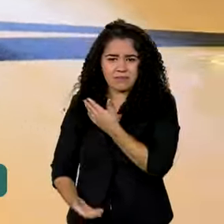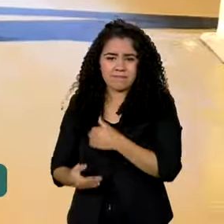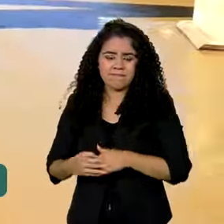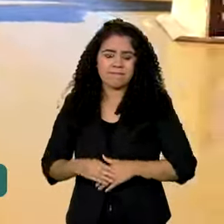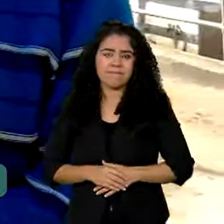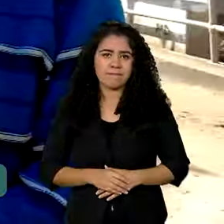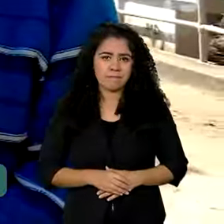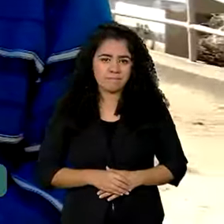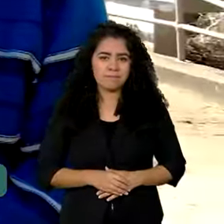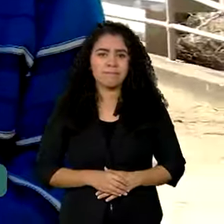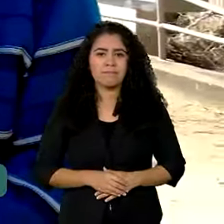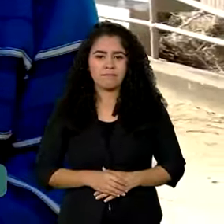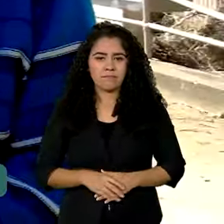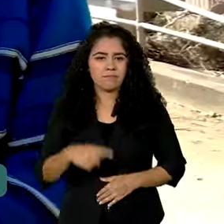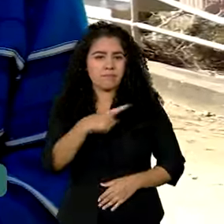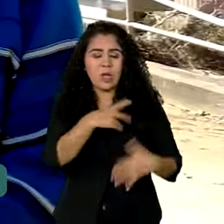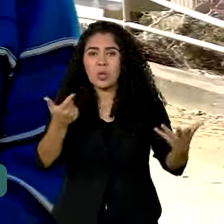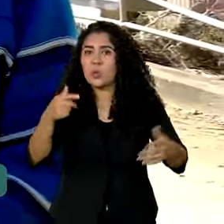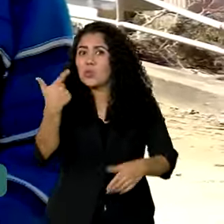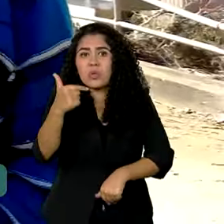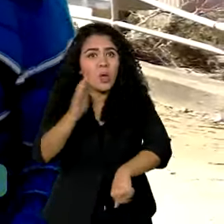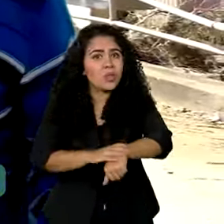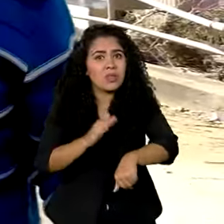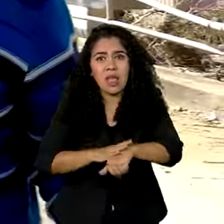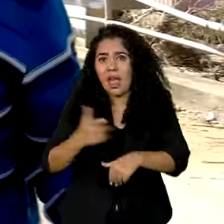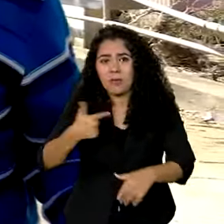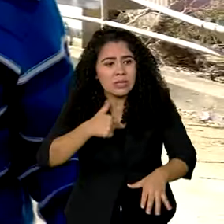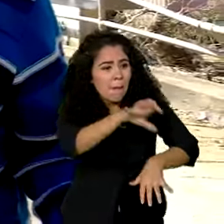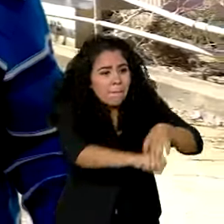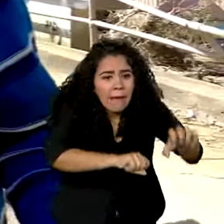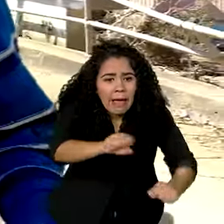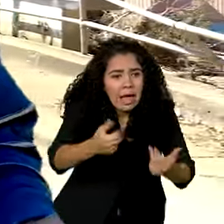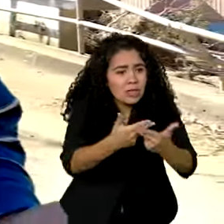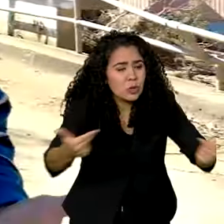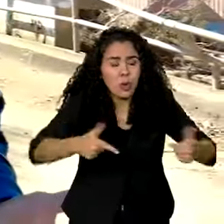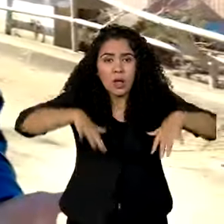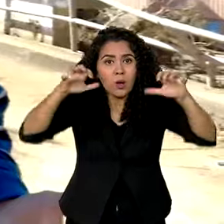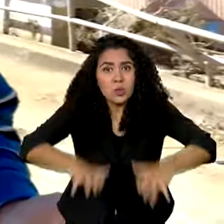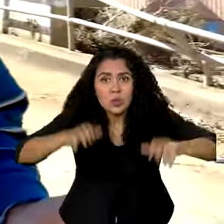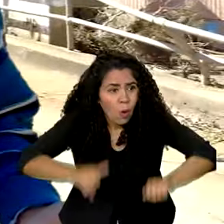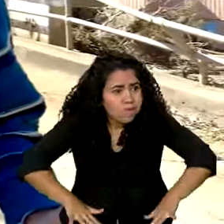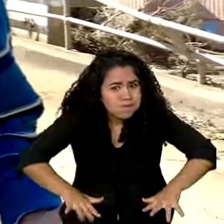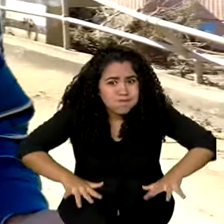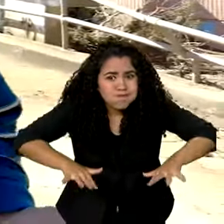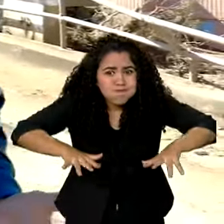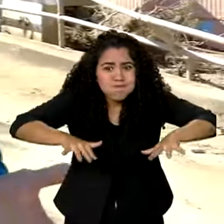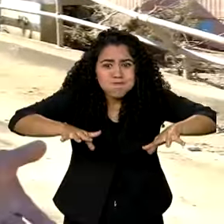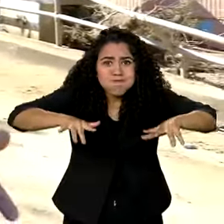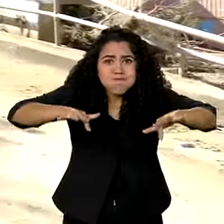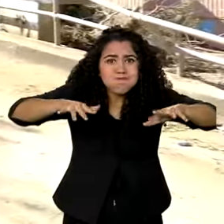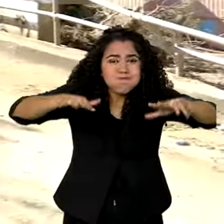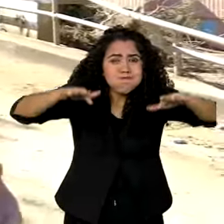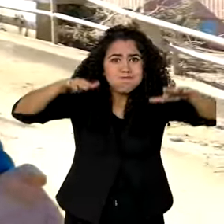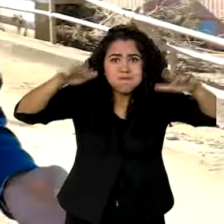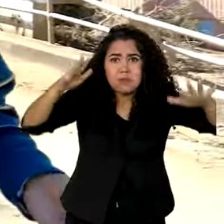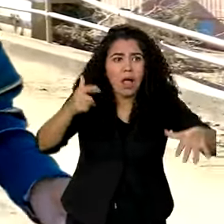Todo mundo perdeu as coisas, não deu para tirar nada, porque foi tão rápido que a